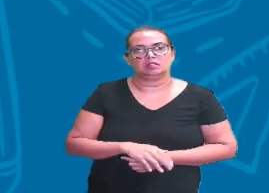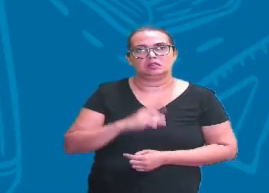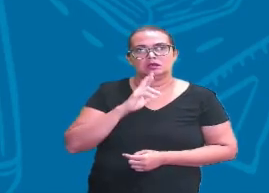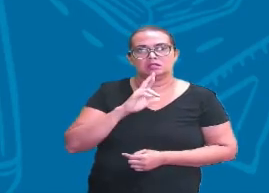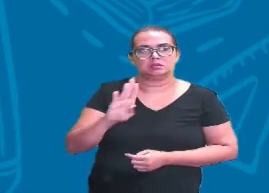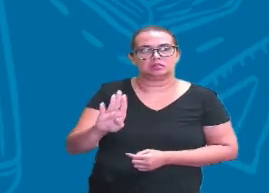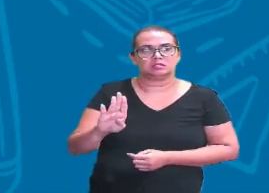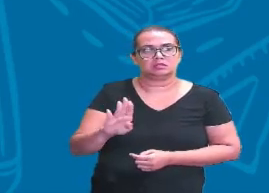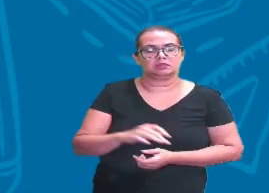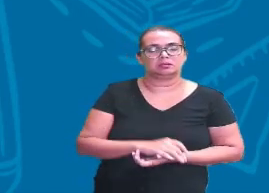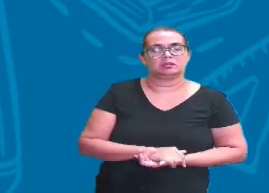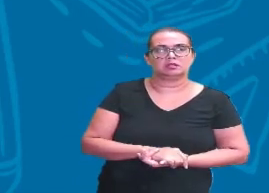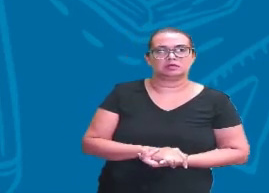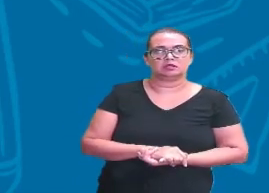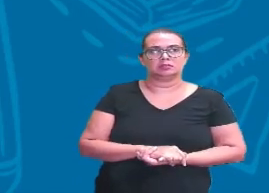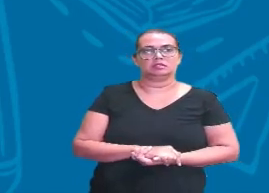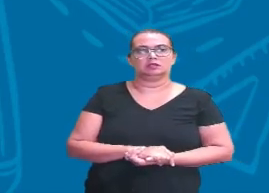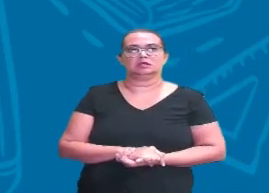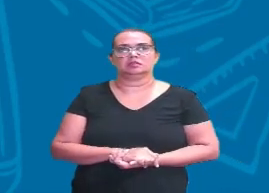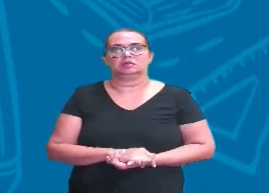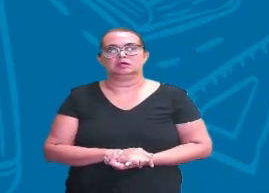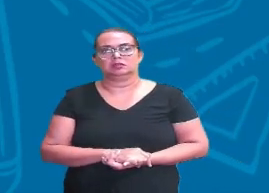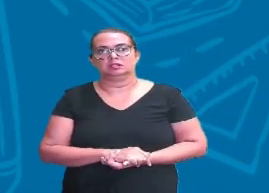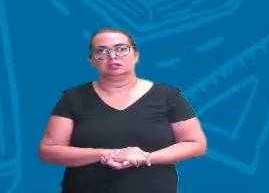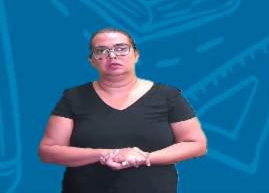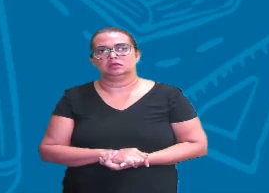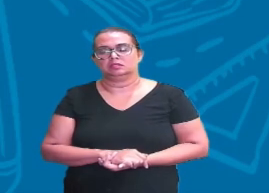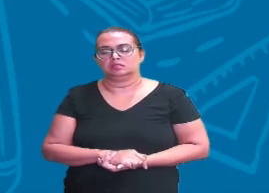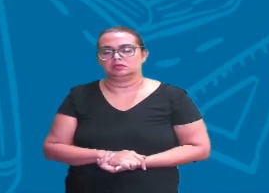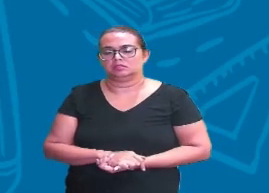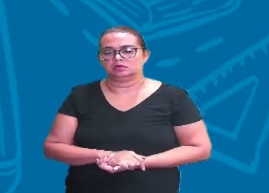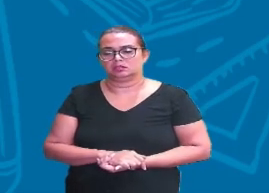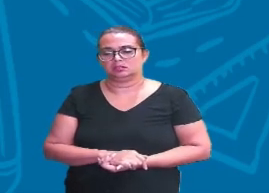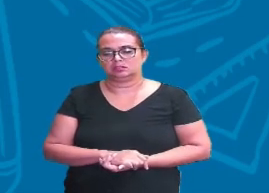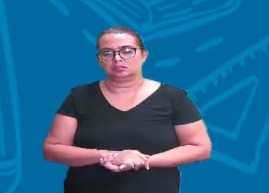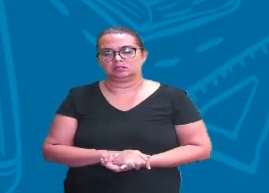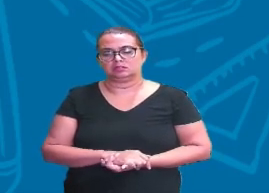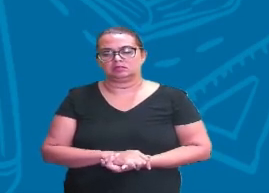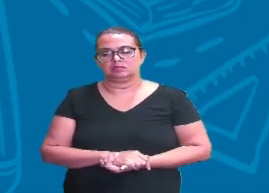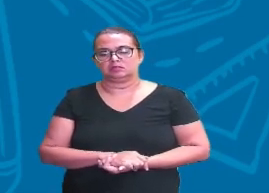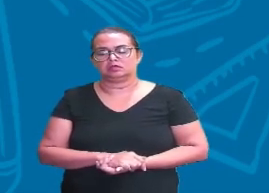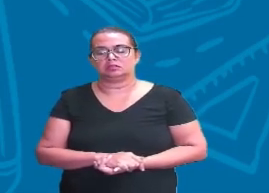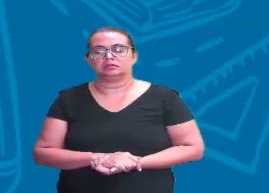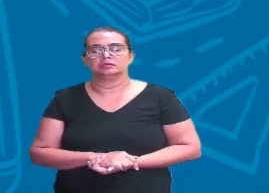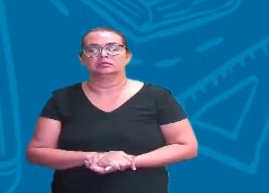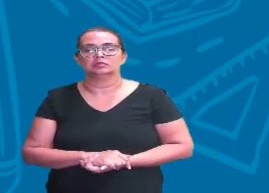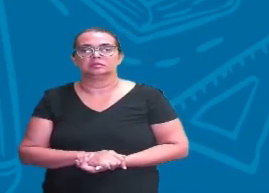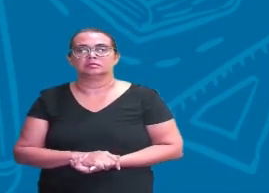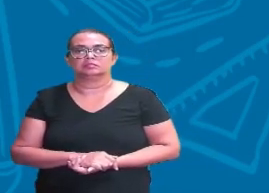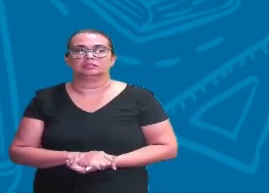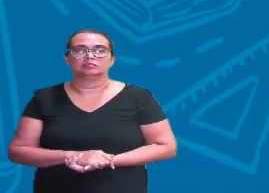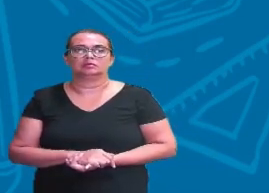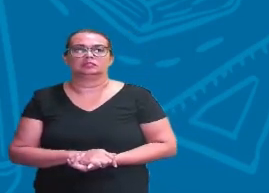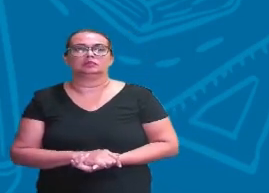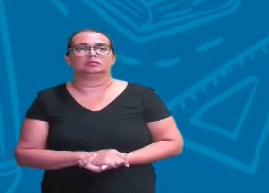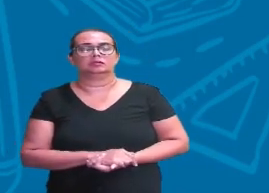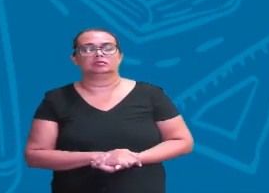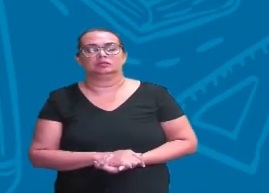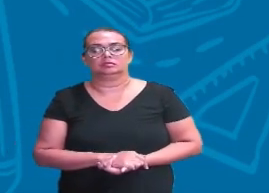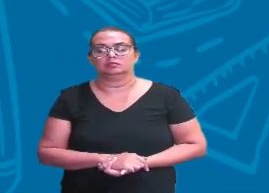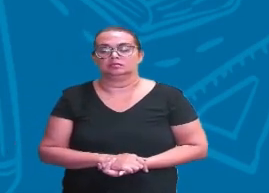B, que diz que a gravidade zero está relacionada com a velocidade com qual os objetos movimentam-se ao redor